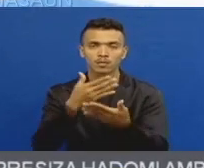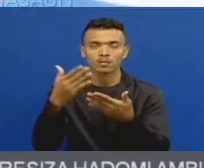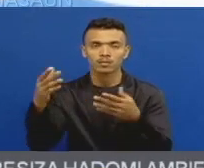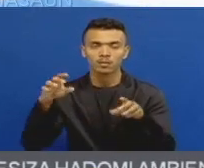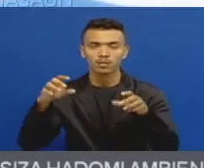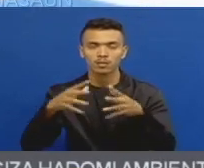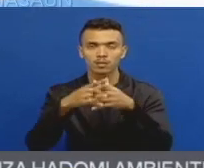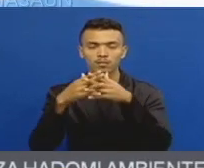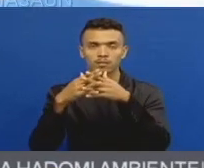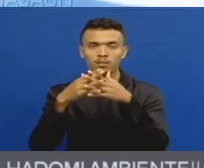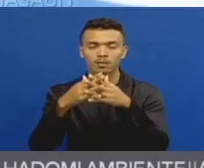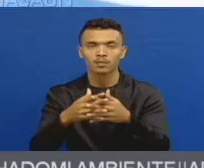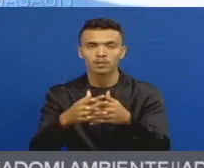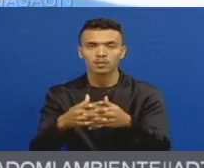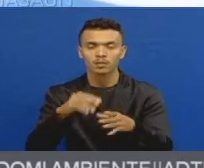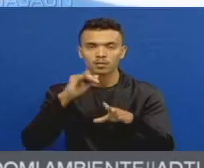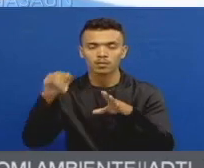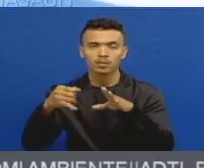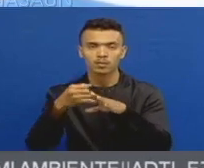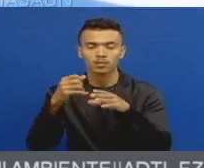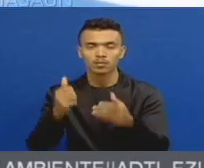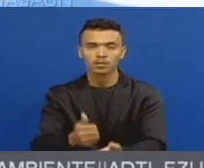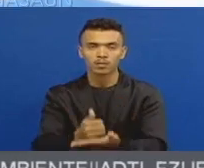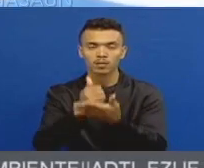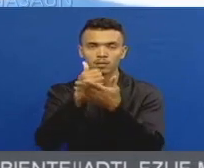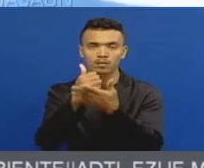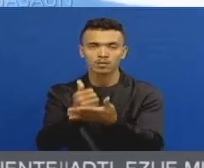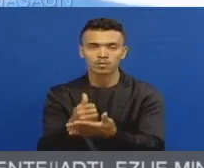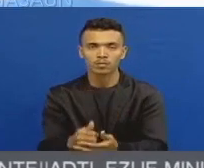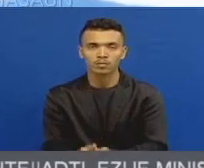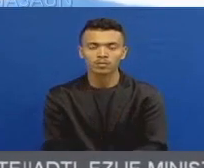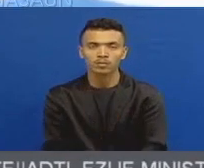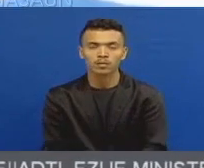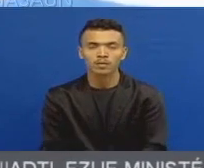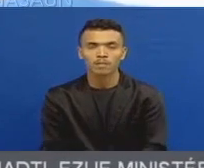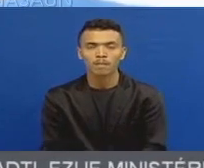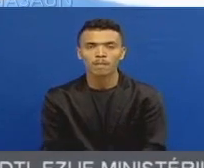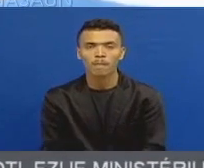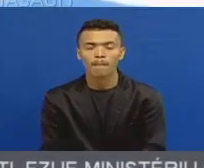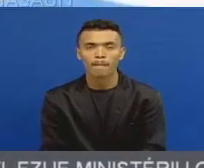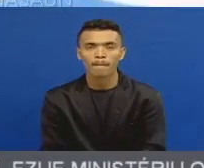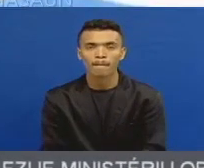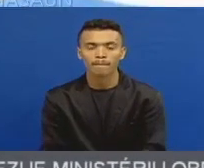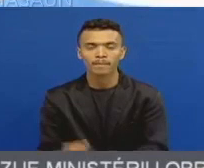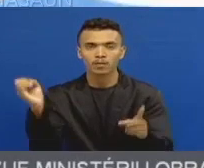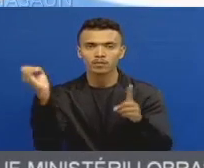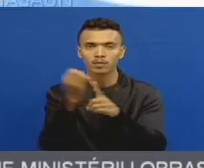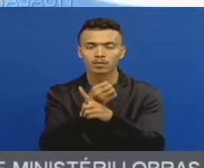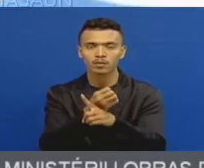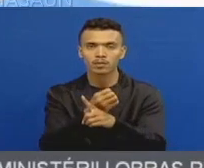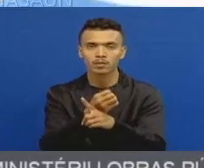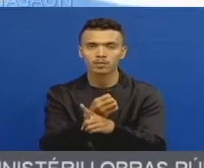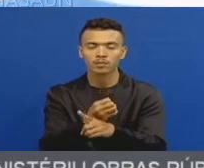médica usi Global Fund. Ala parte ne prat bele alo consulta mais integrado e ninia objetivo ba